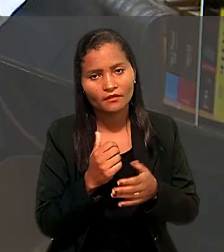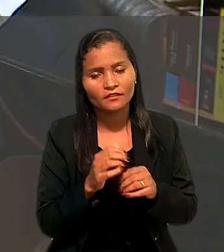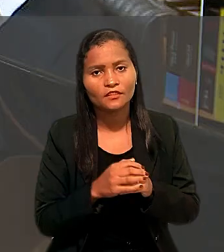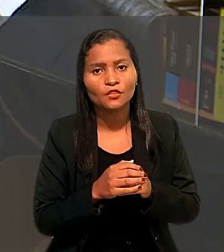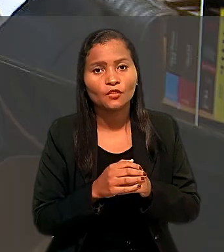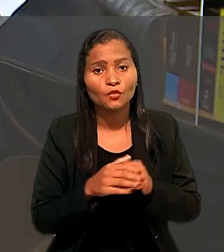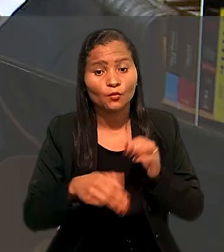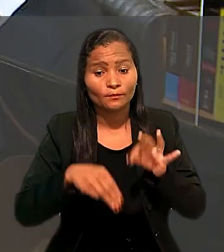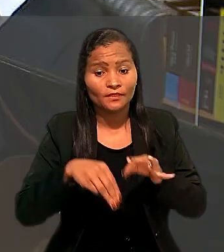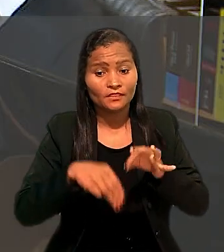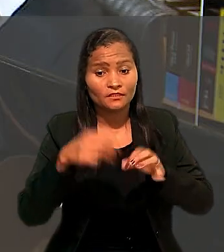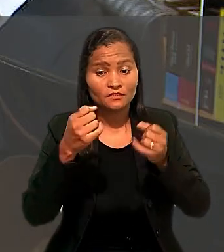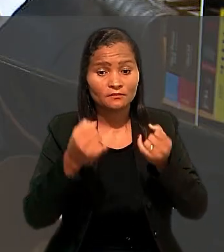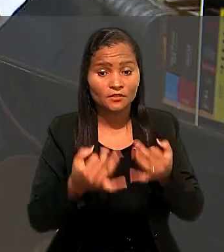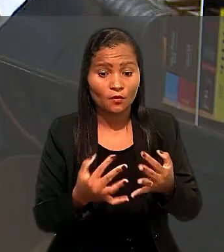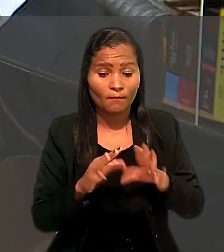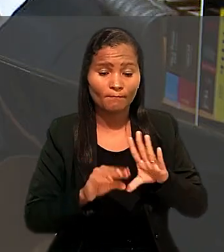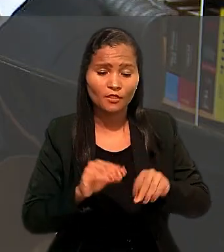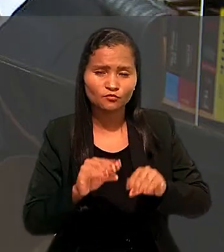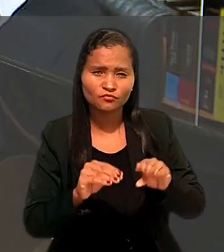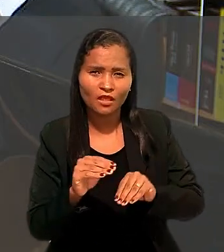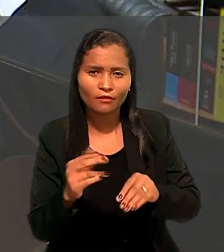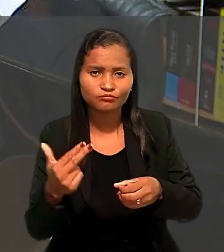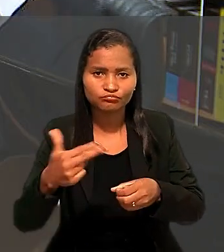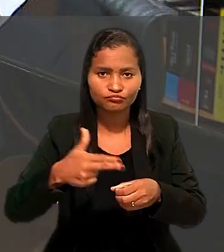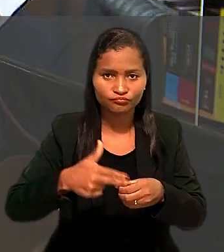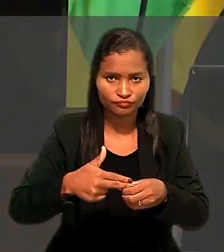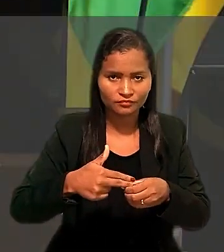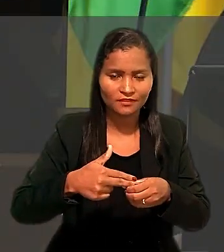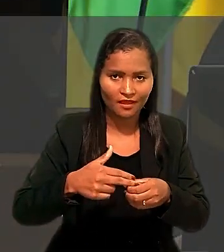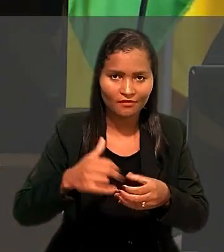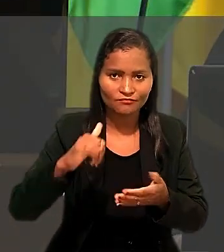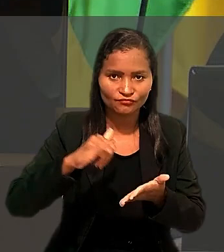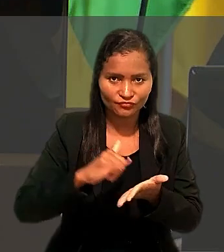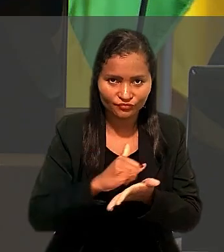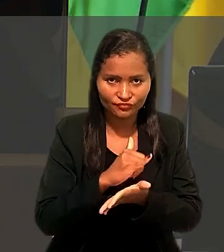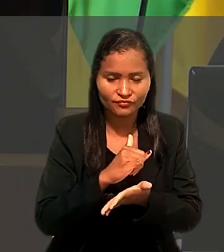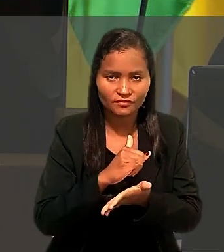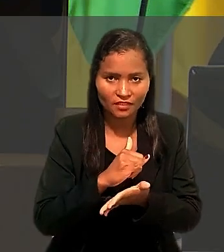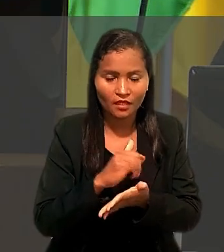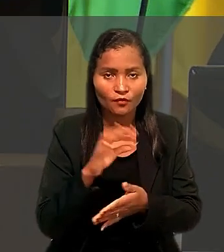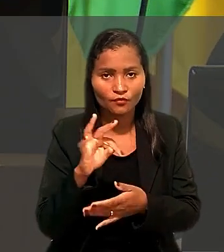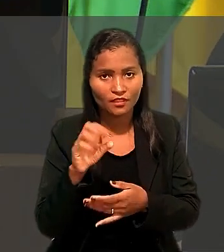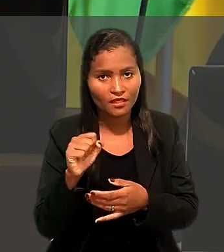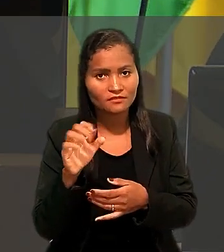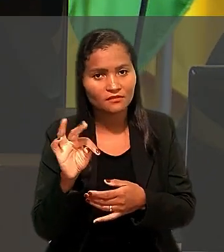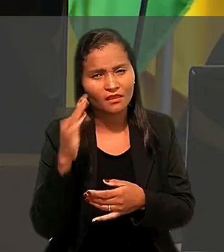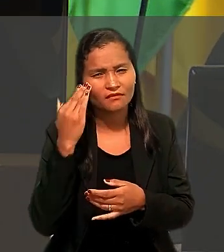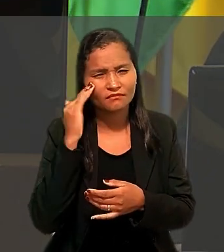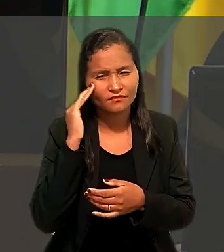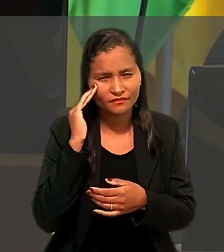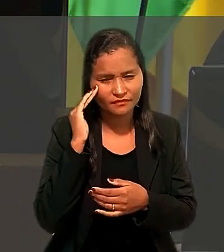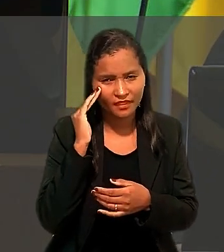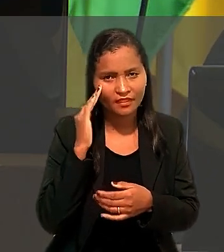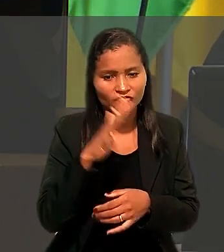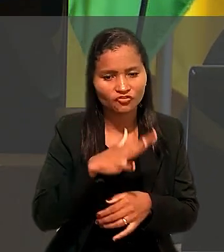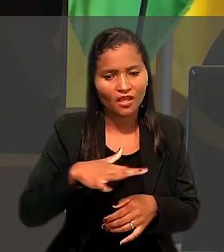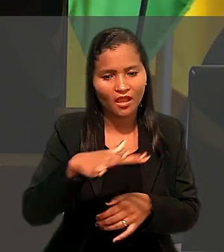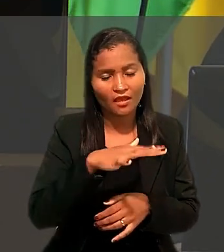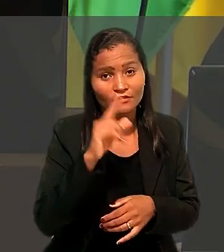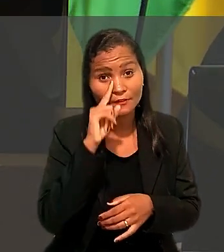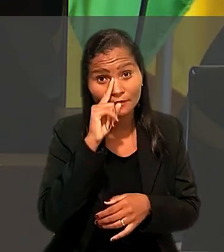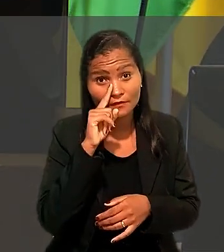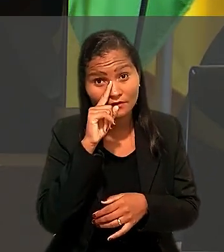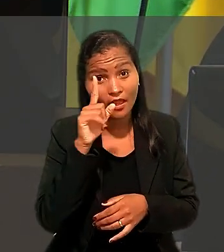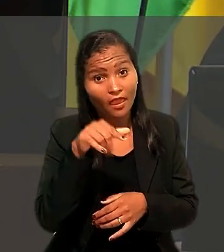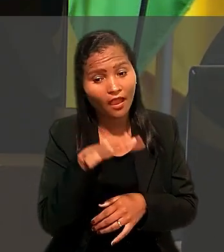afirmação. O ministro explicou que, em relação ao manuseio de inflamáveis para o abastecimento de aeronaves, o TST entende que a área de risco